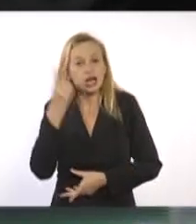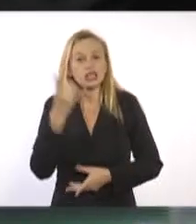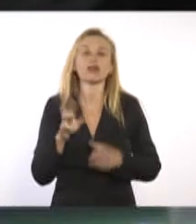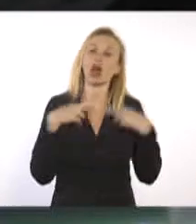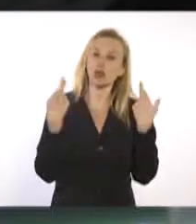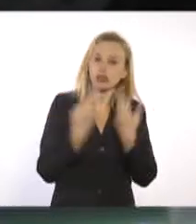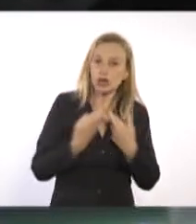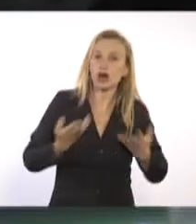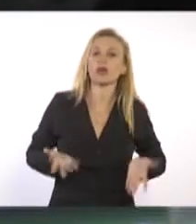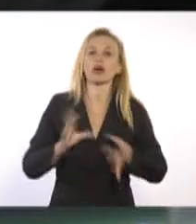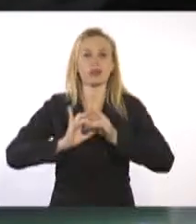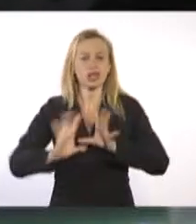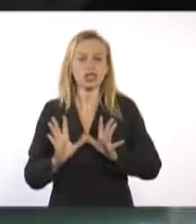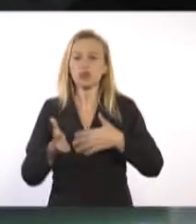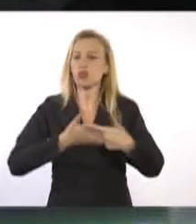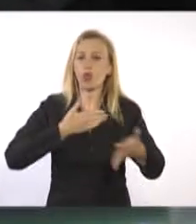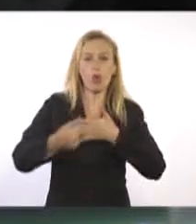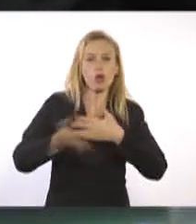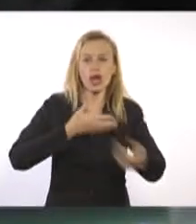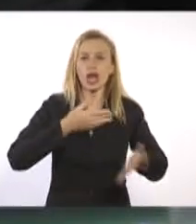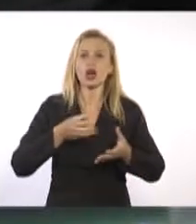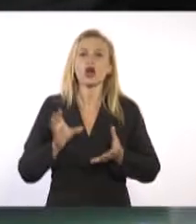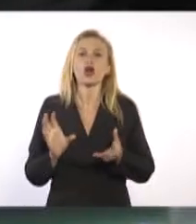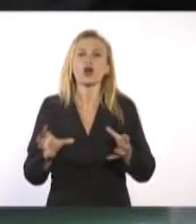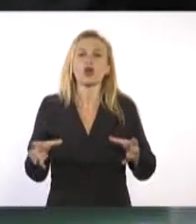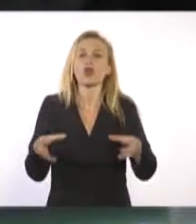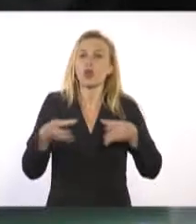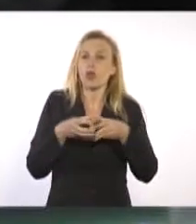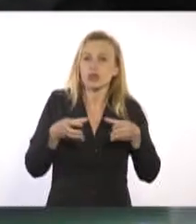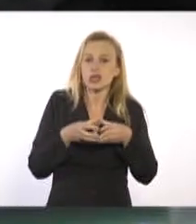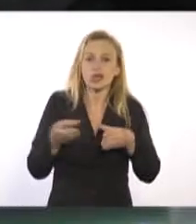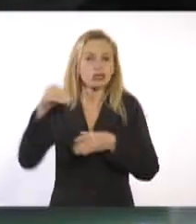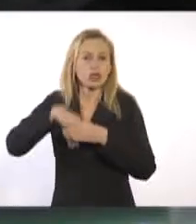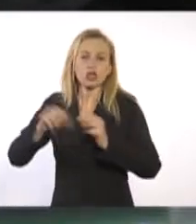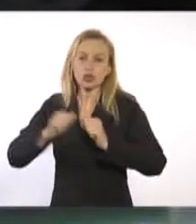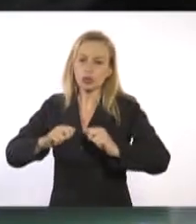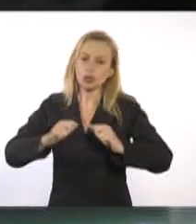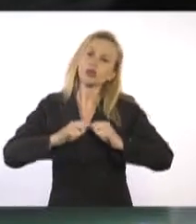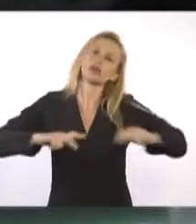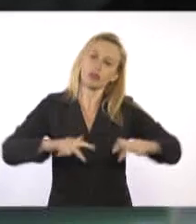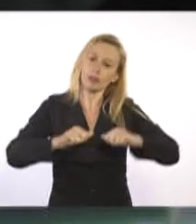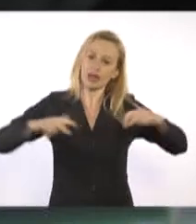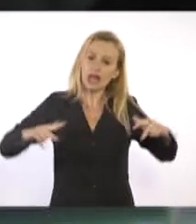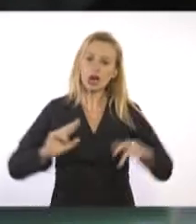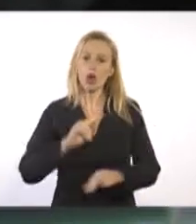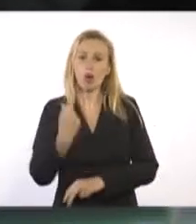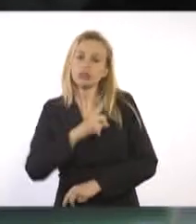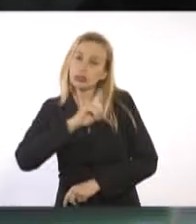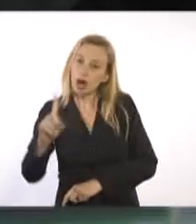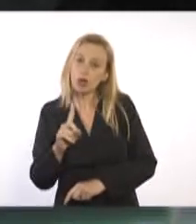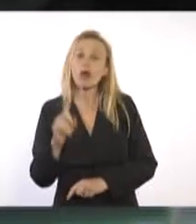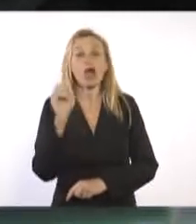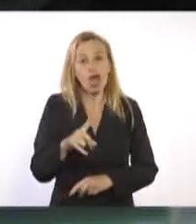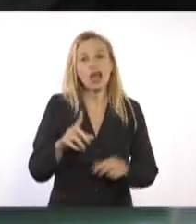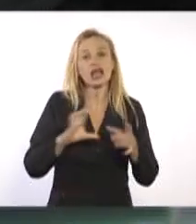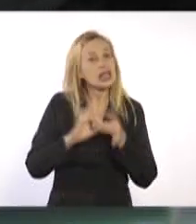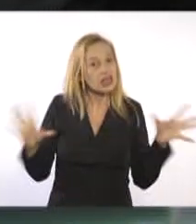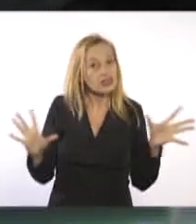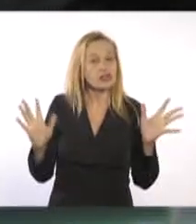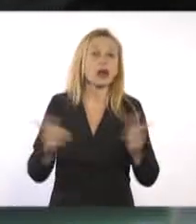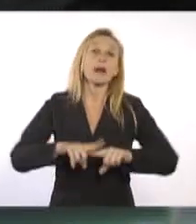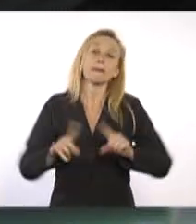deliberação, em qualquer comissão ou no plenário, ela é livre. Mas os atos são totalmente vinculados.